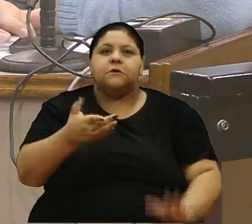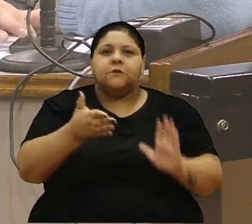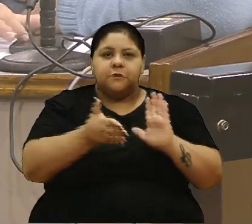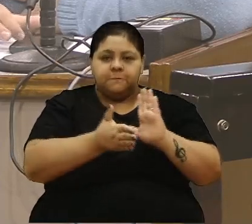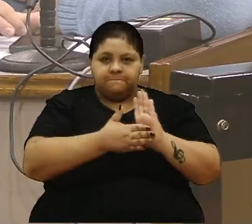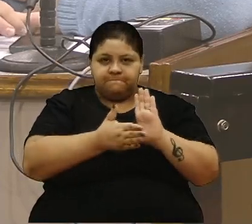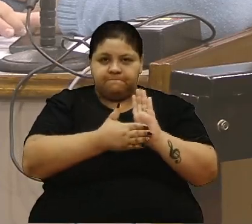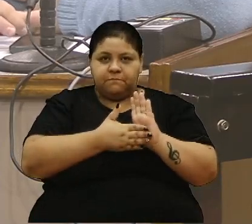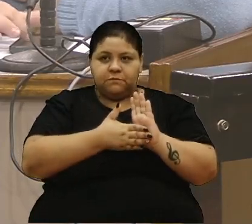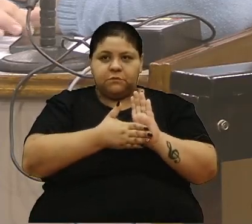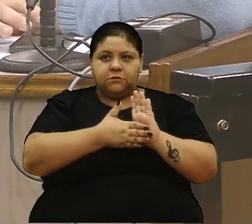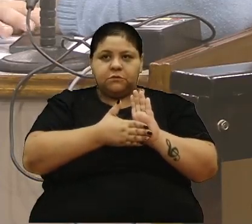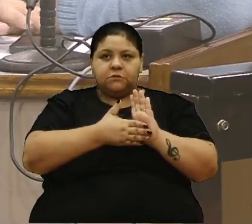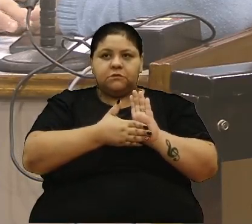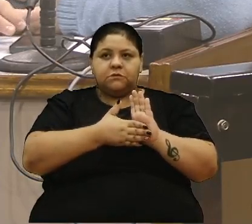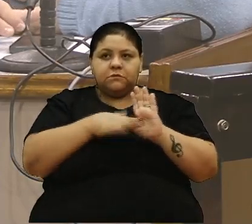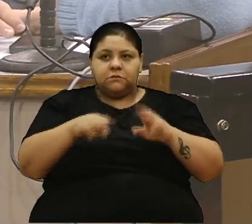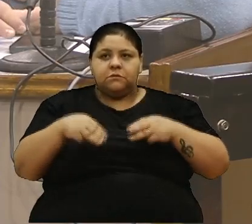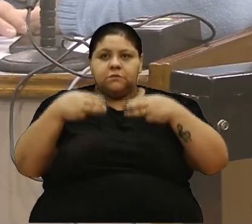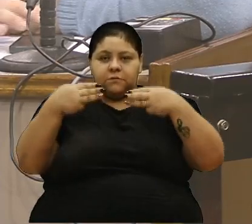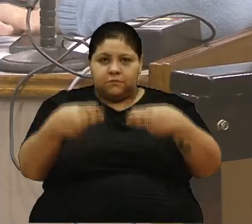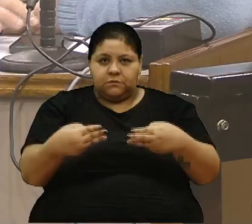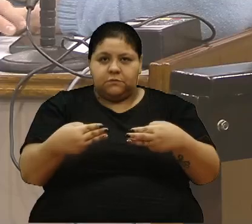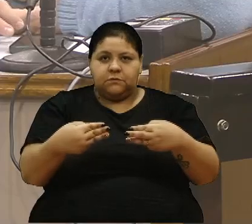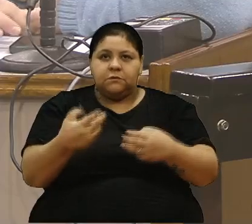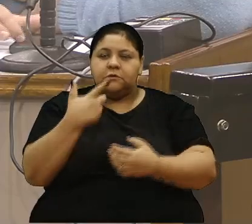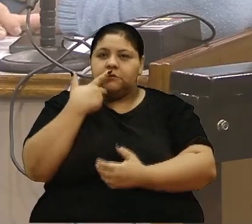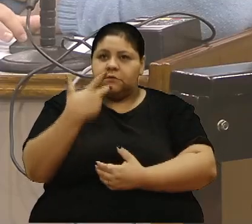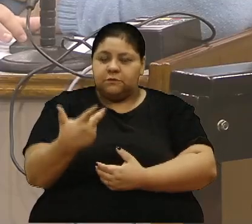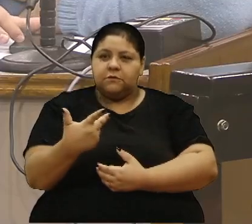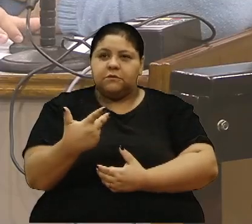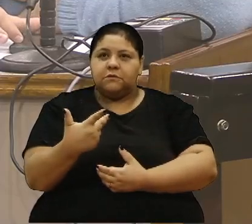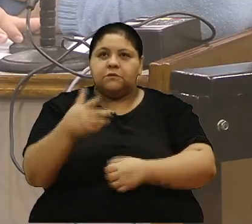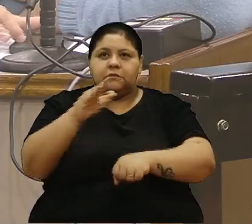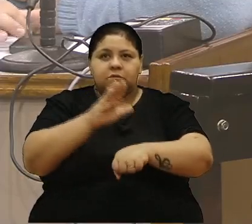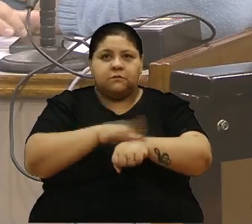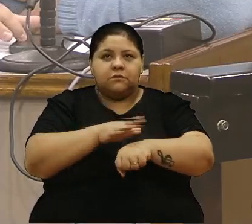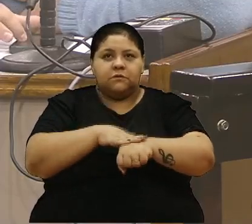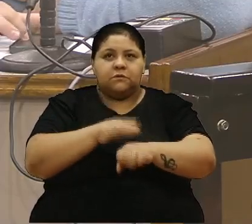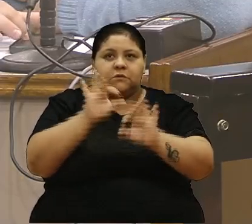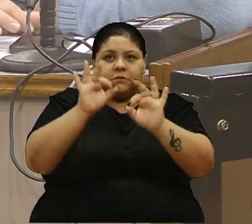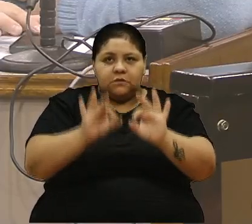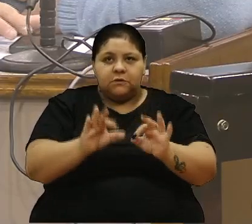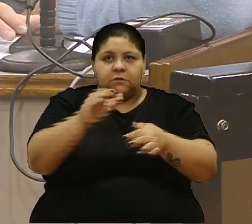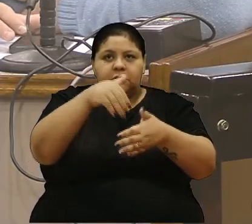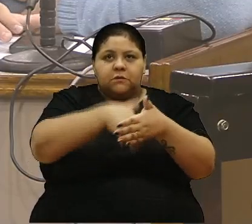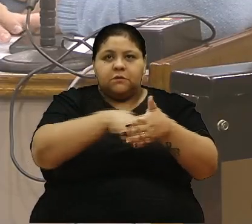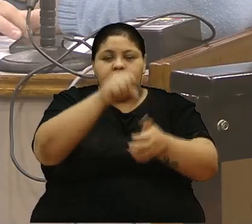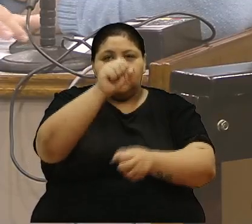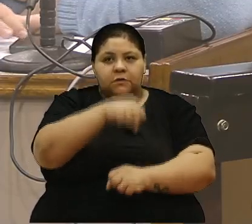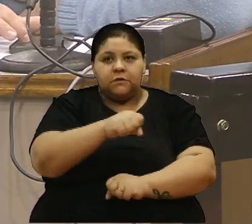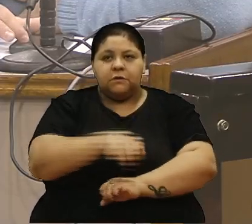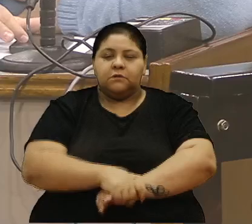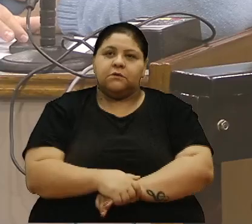proposição dessa moção. Quero dizer que, em momento oportuno, votarei favorável.